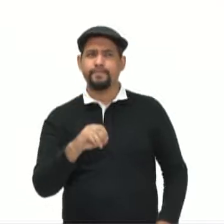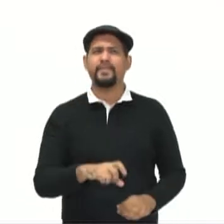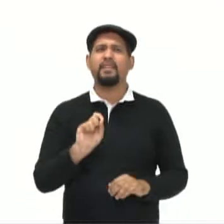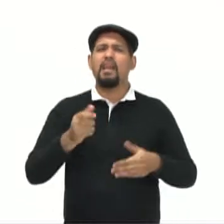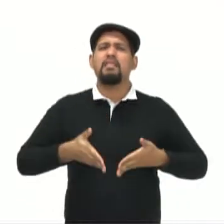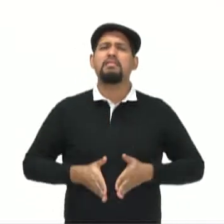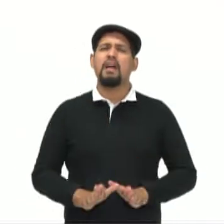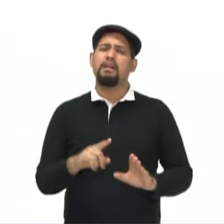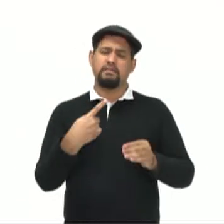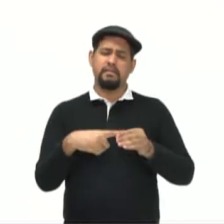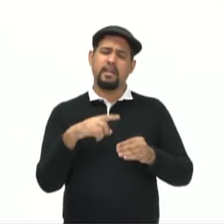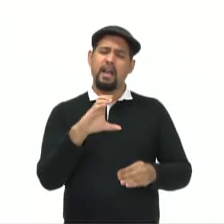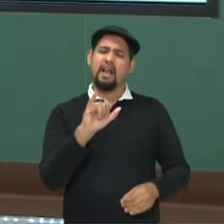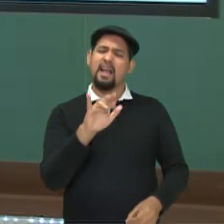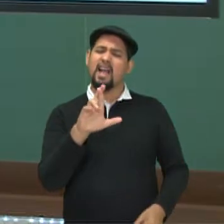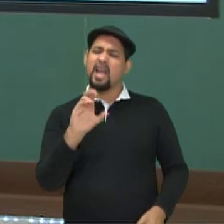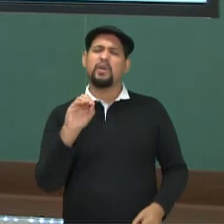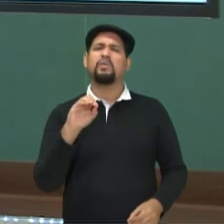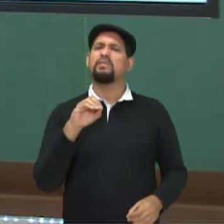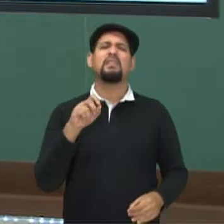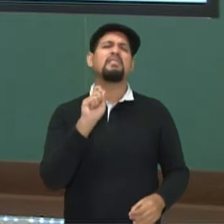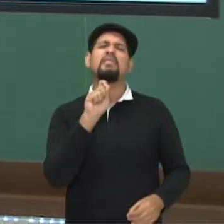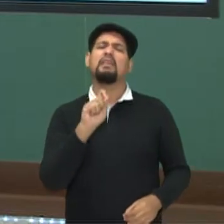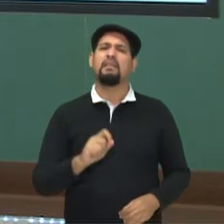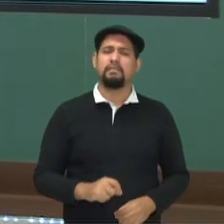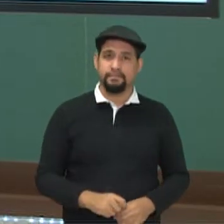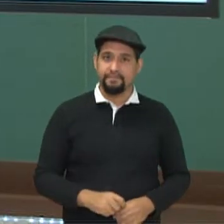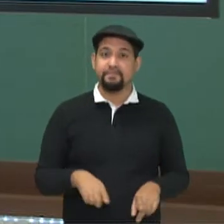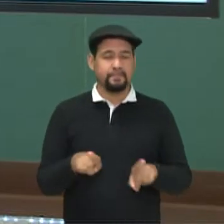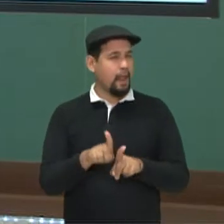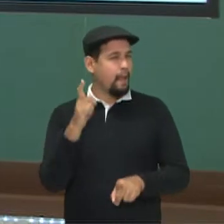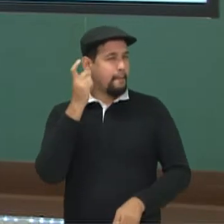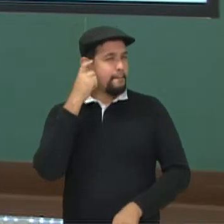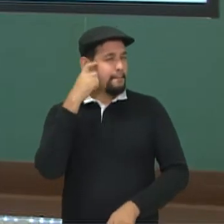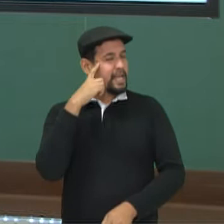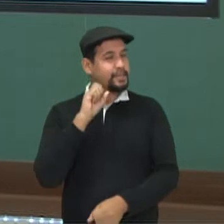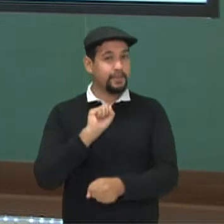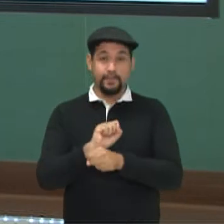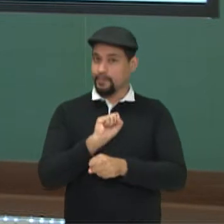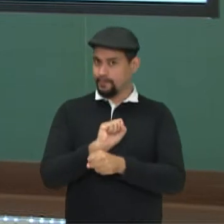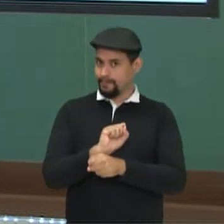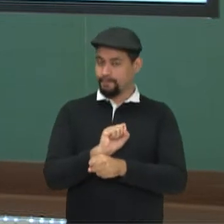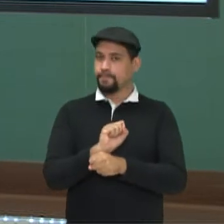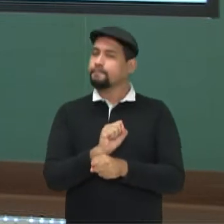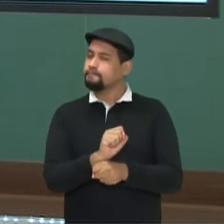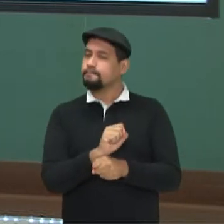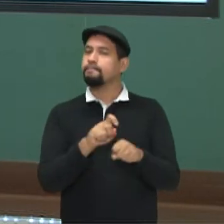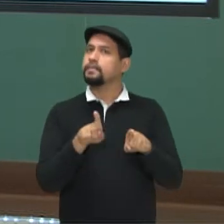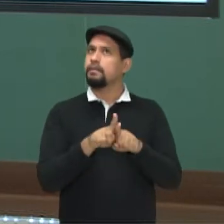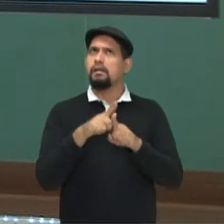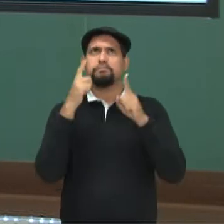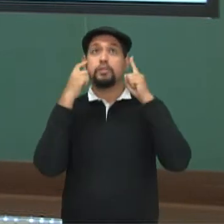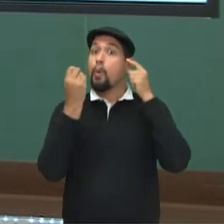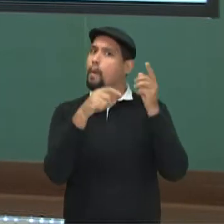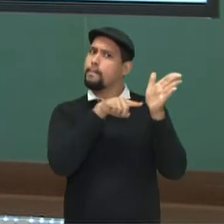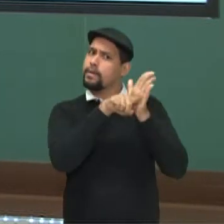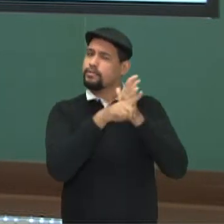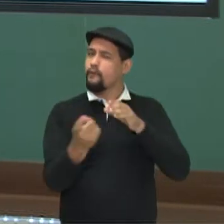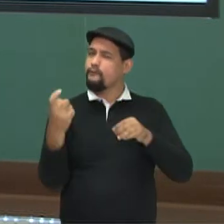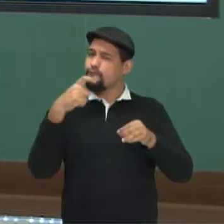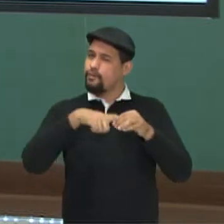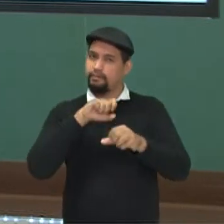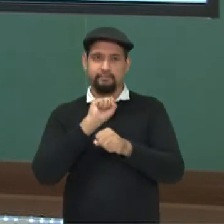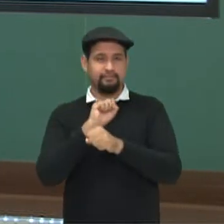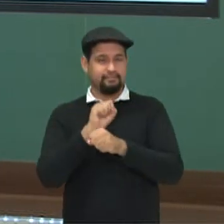no Cairo, natural do Cairo, o que é? Pensa um pouquinho lá, levante possibilidades ou pesquise, que eu volto já